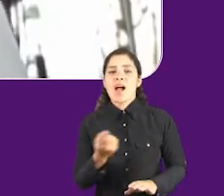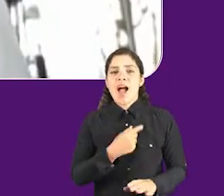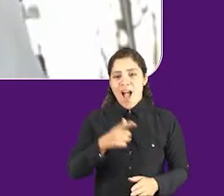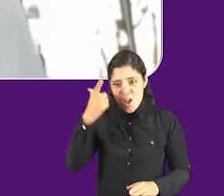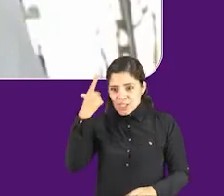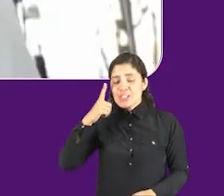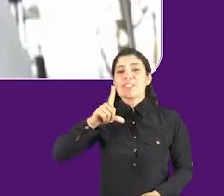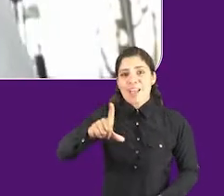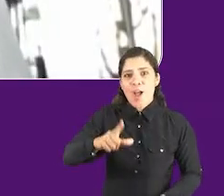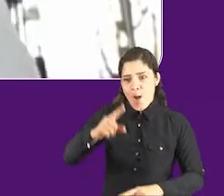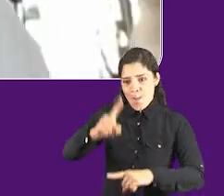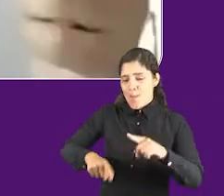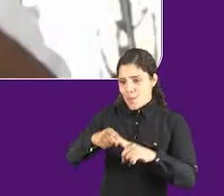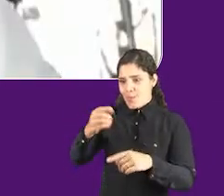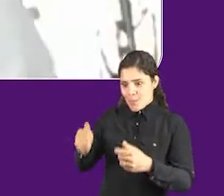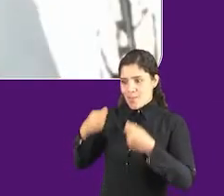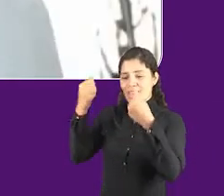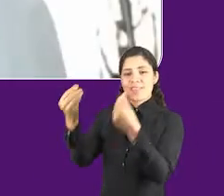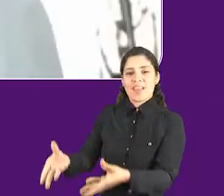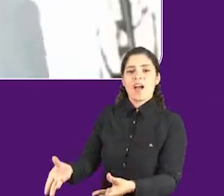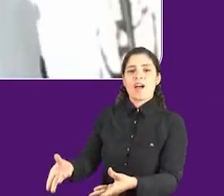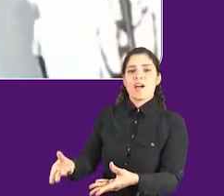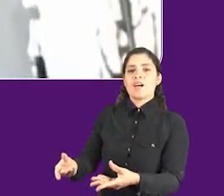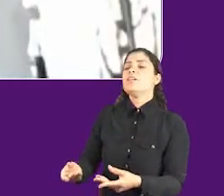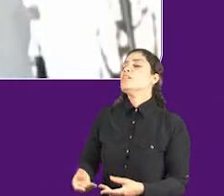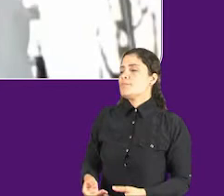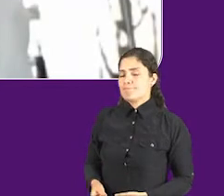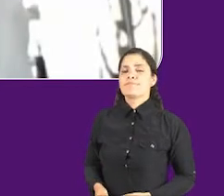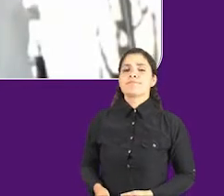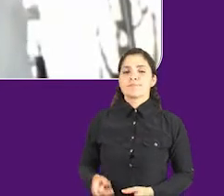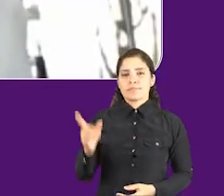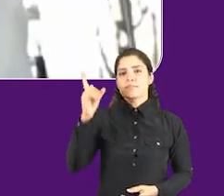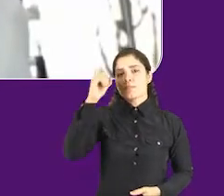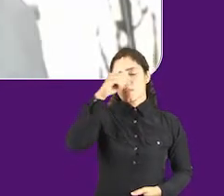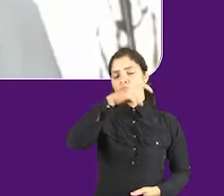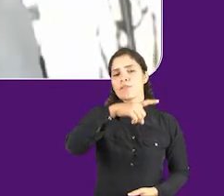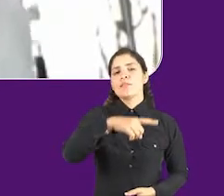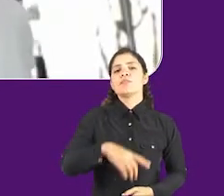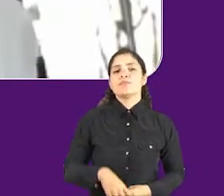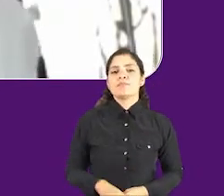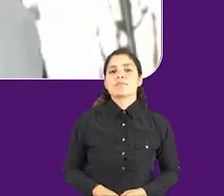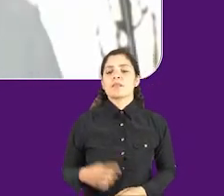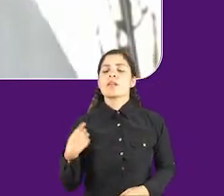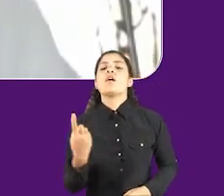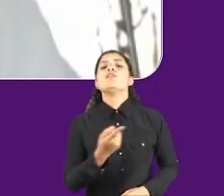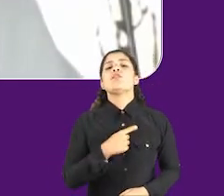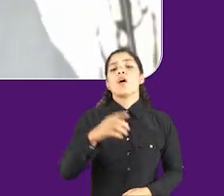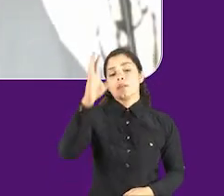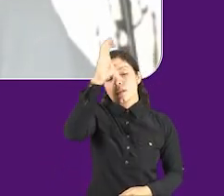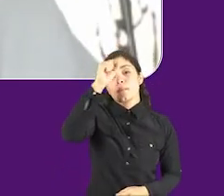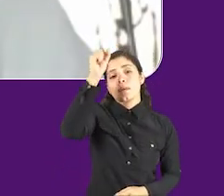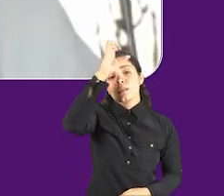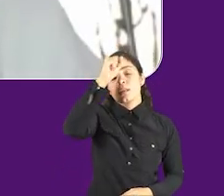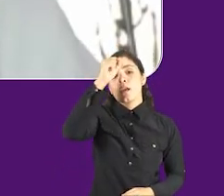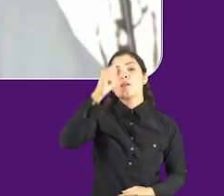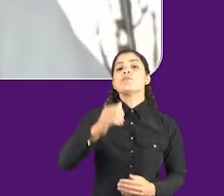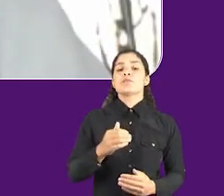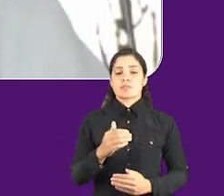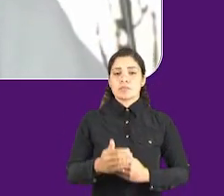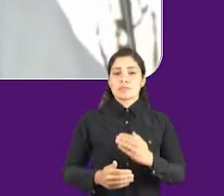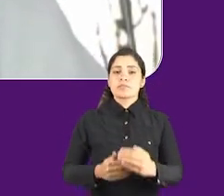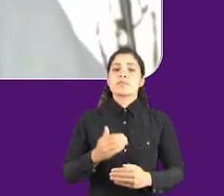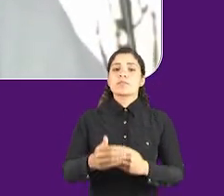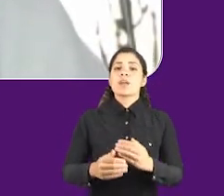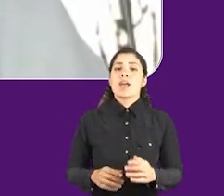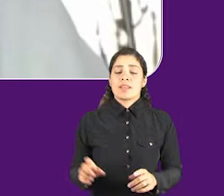gente conseguia entregar o produto da tarde demais para comercialização como dava ser Nós aprendemos